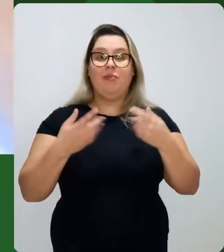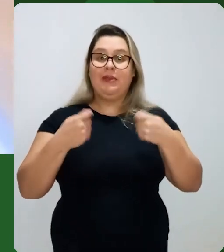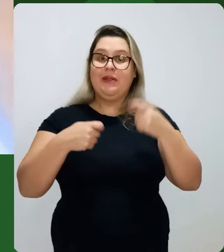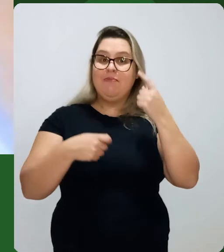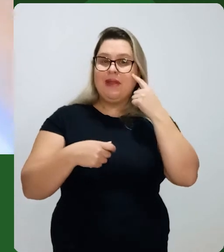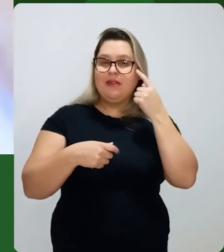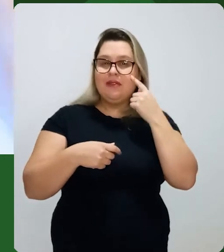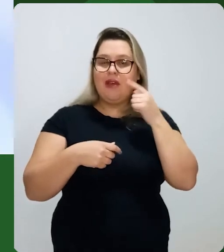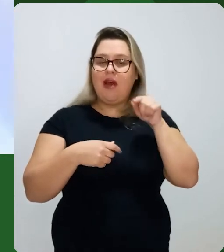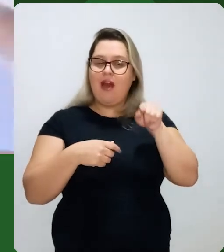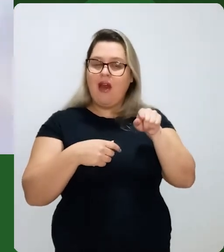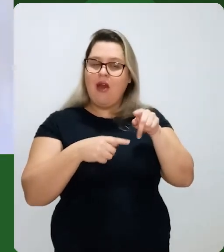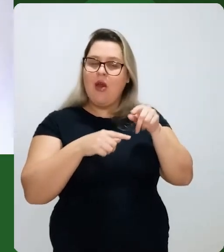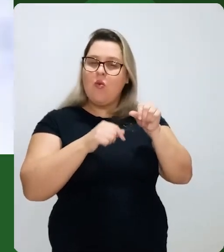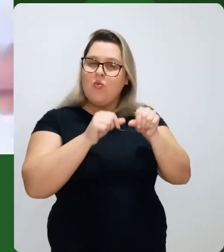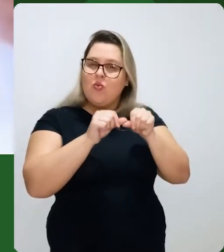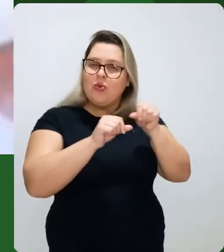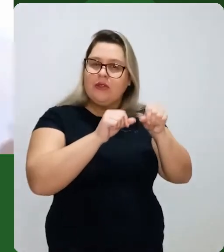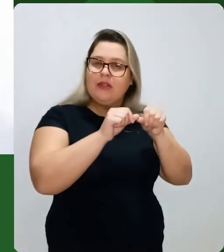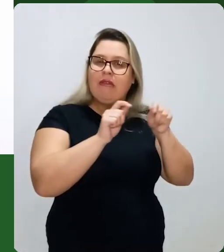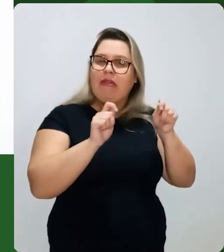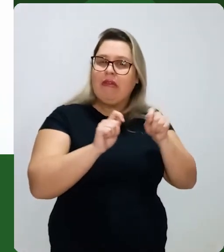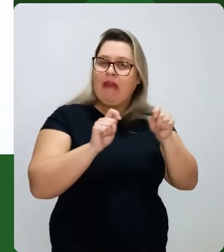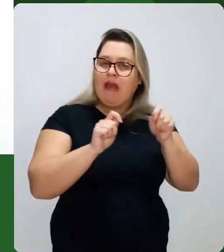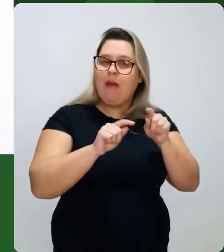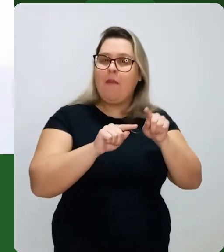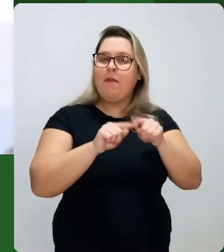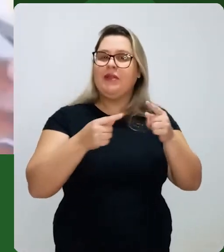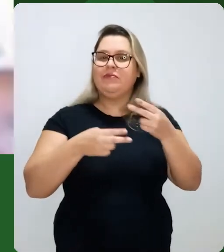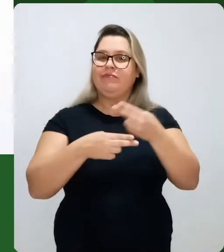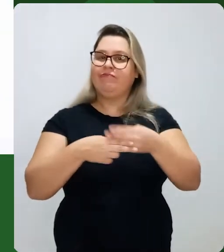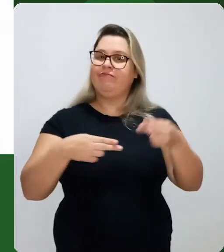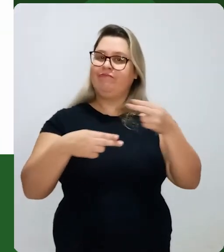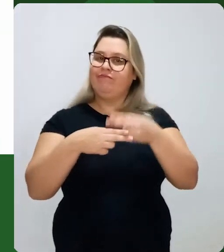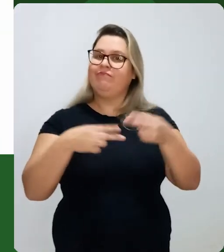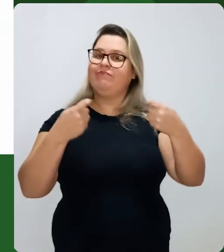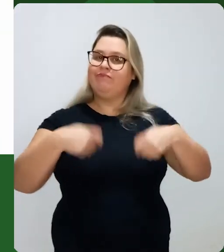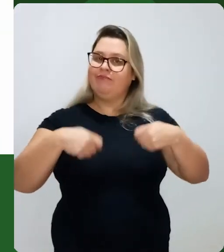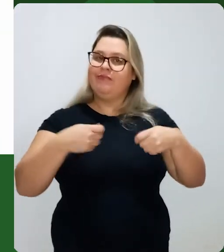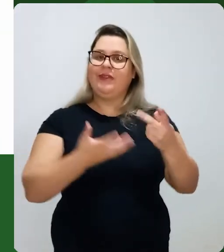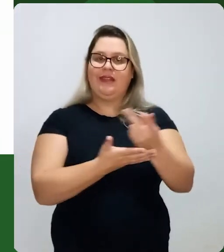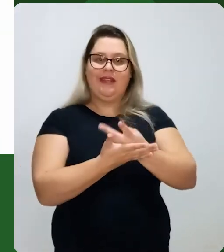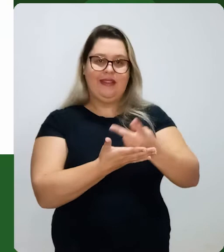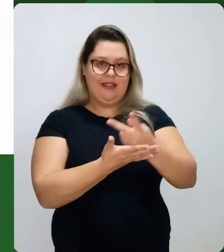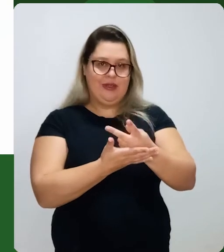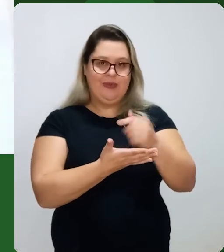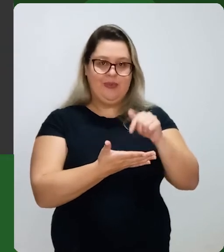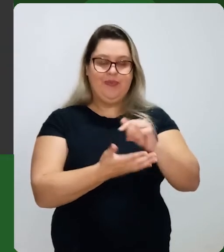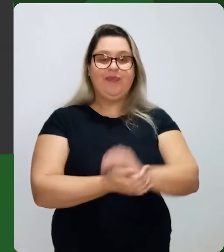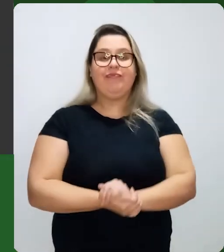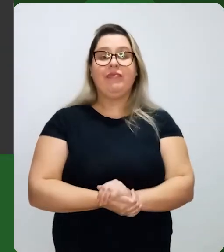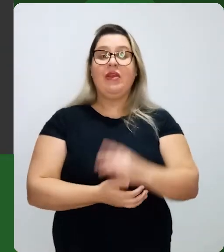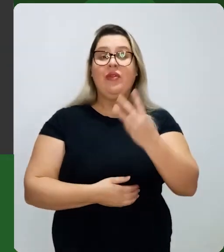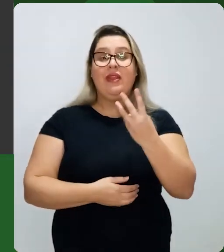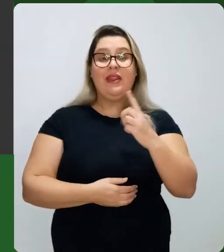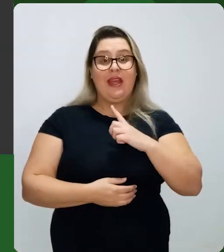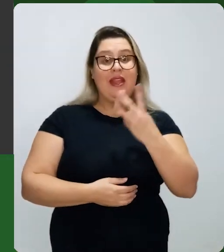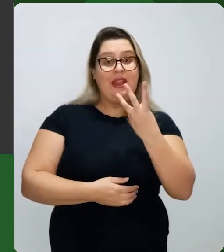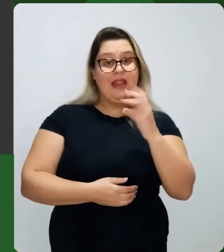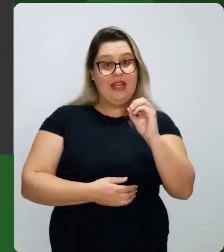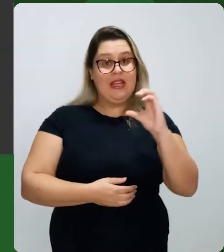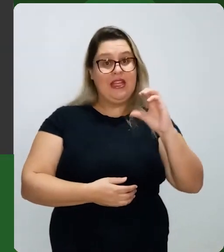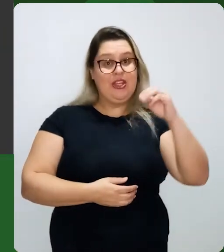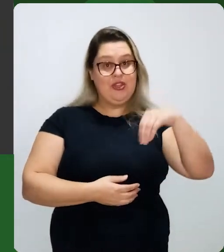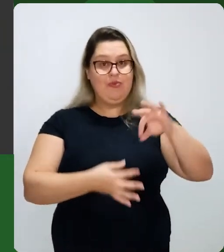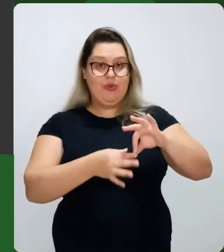que pensar que essas pequenas alterações, elas podem acontecer desde que fique discreto no desenho, né? Tá, então, nós temos